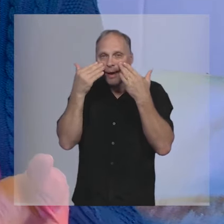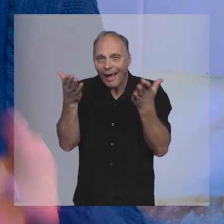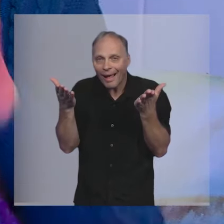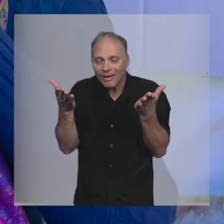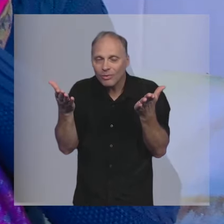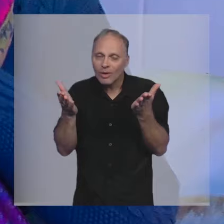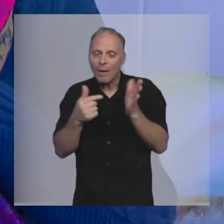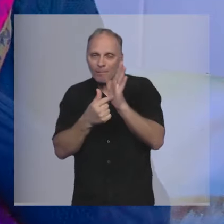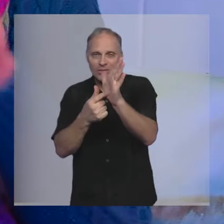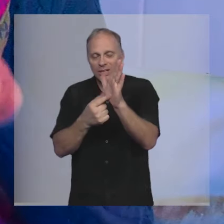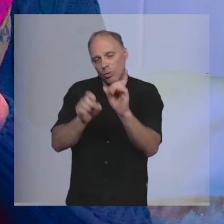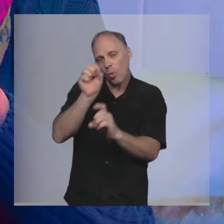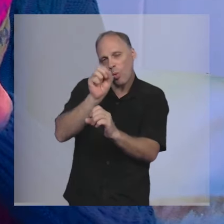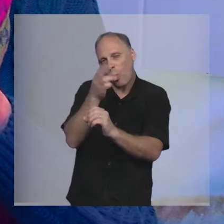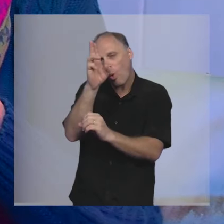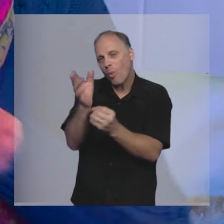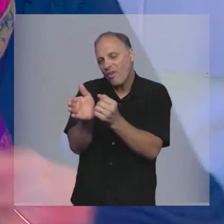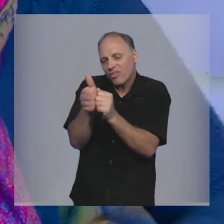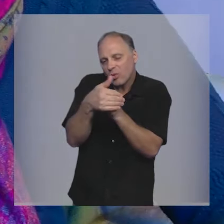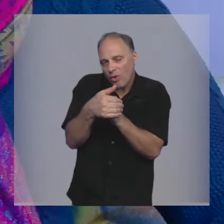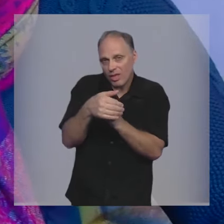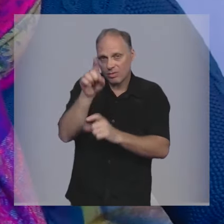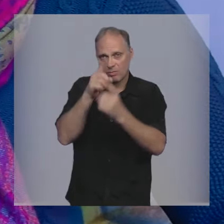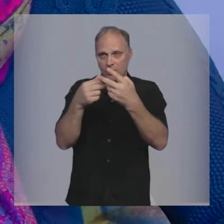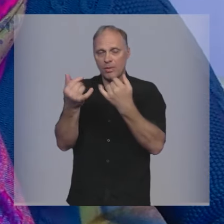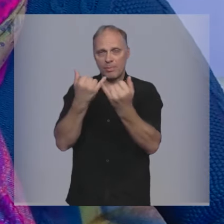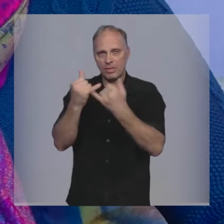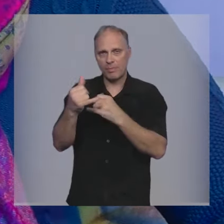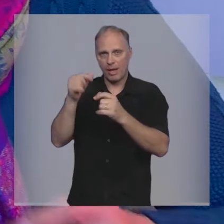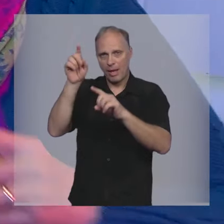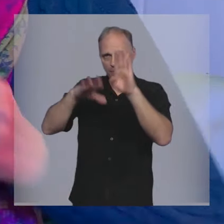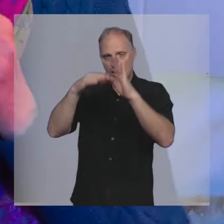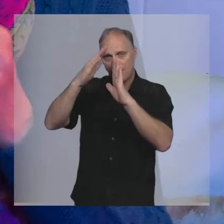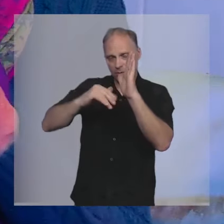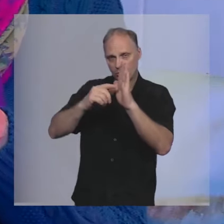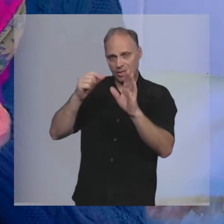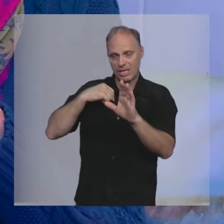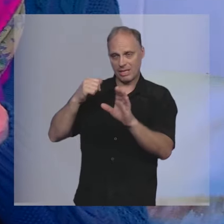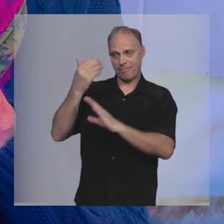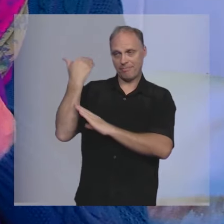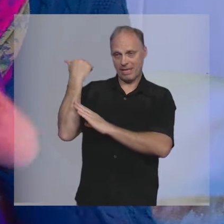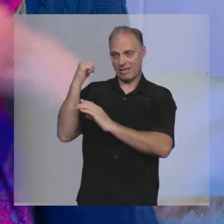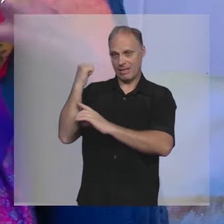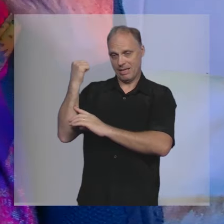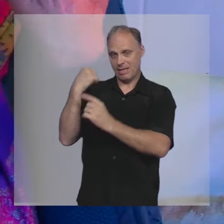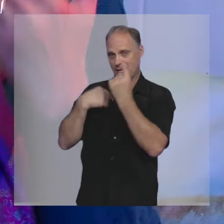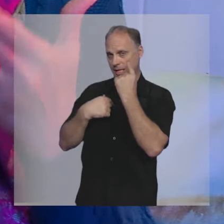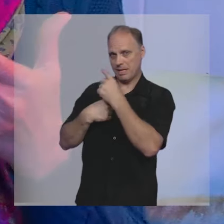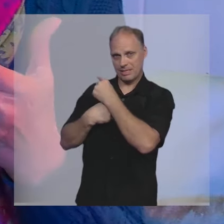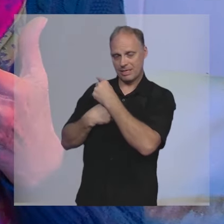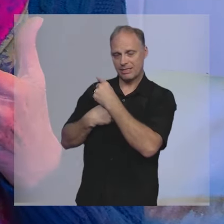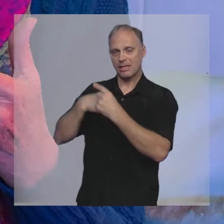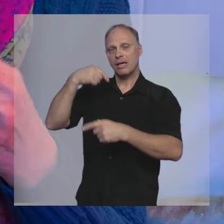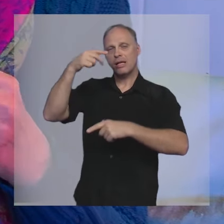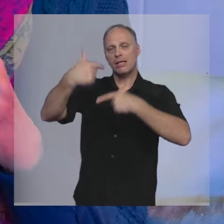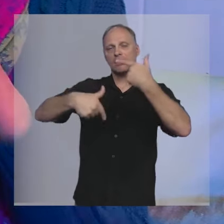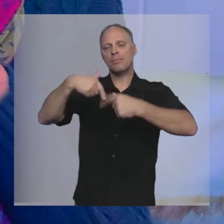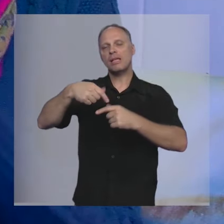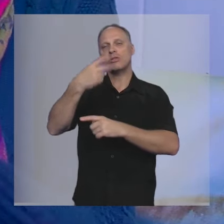mostrando ou escondendo coisas, que nem essa tela aqui atrás, eu trabalhei ela em 2